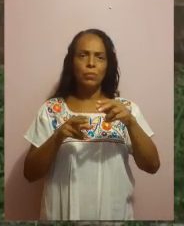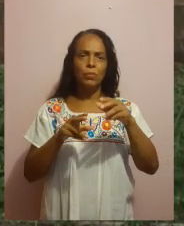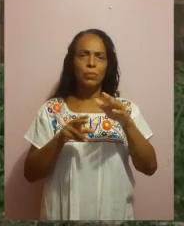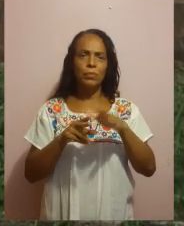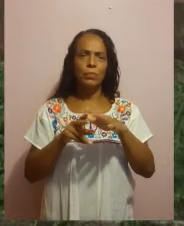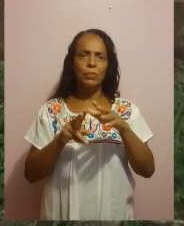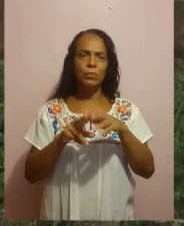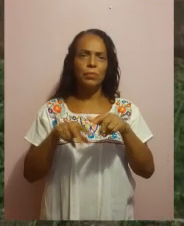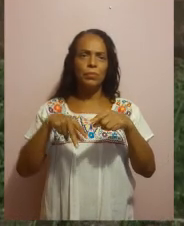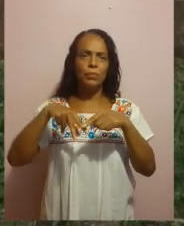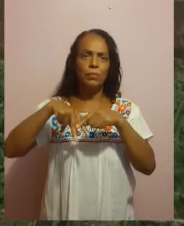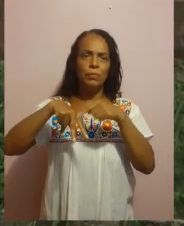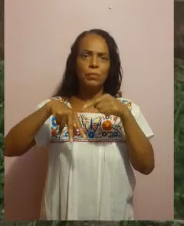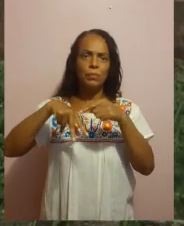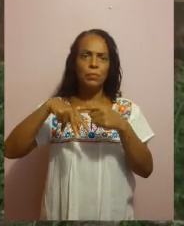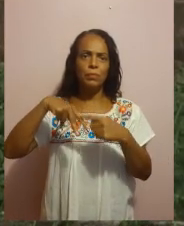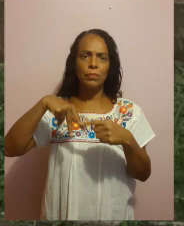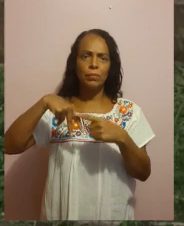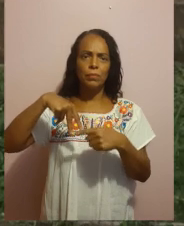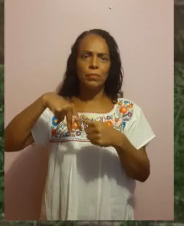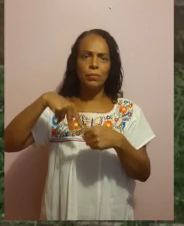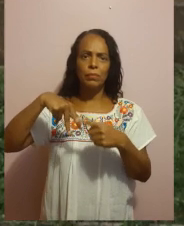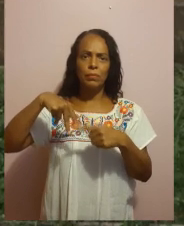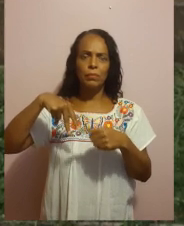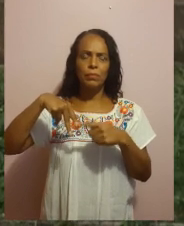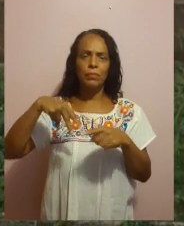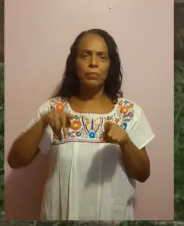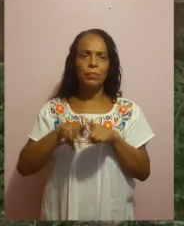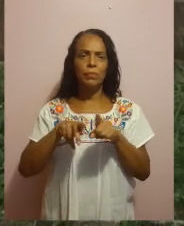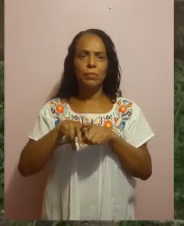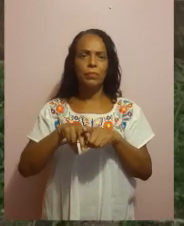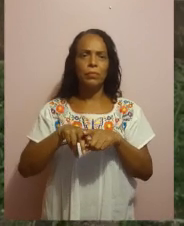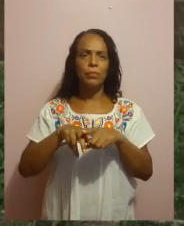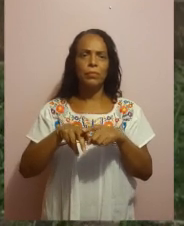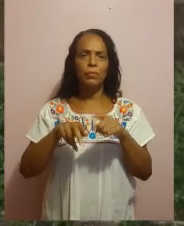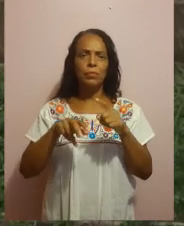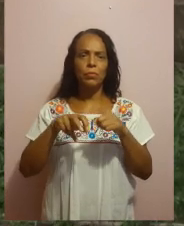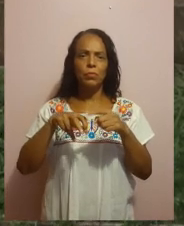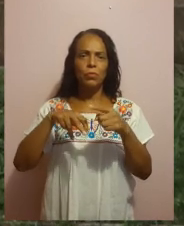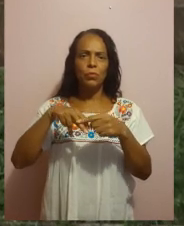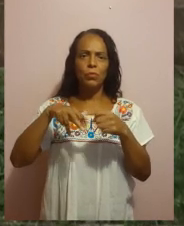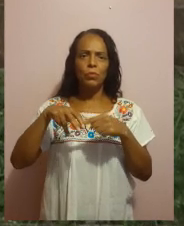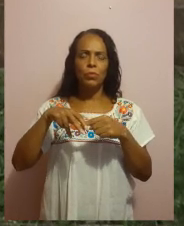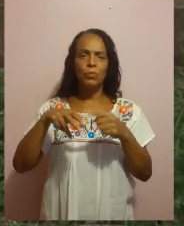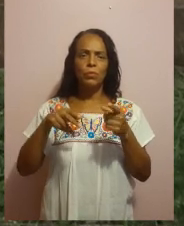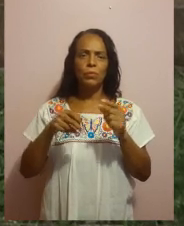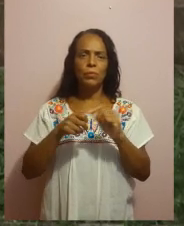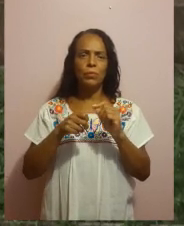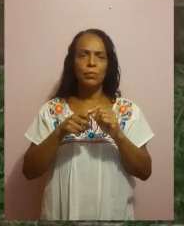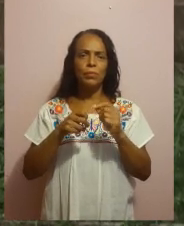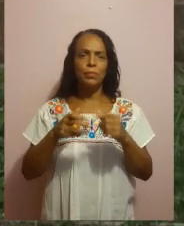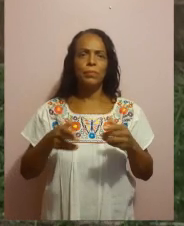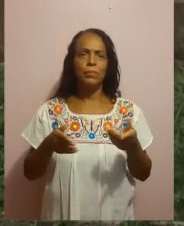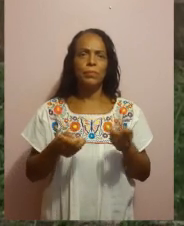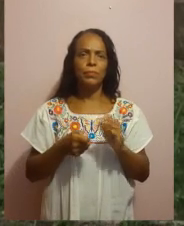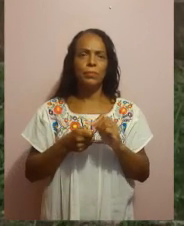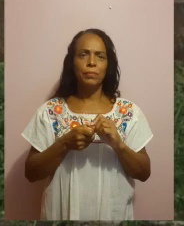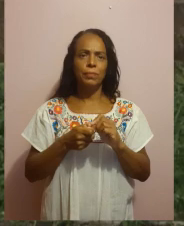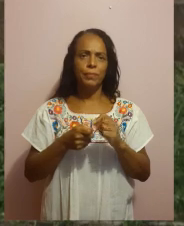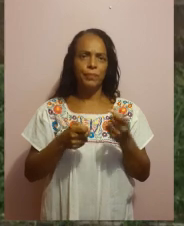principais, tal qual do tornozelo, joelho e quadril. Isso fez com que